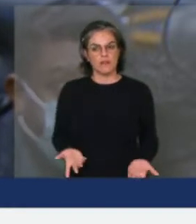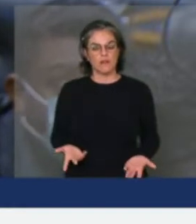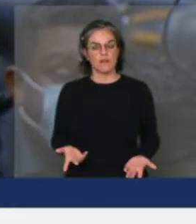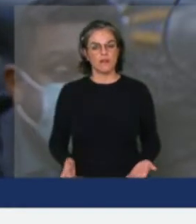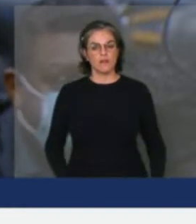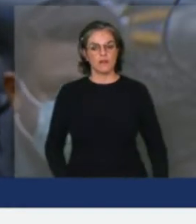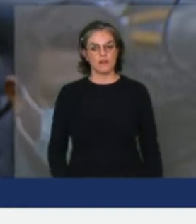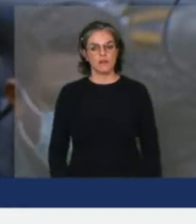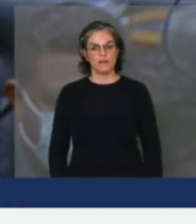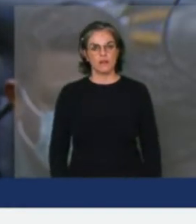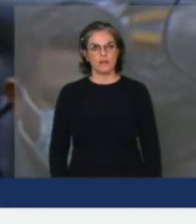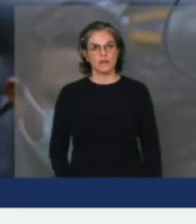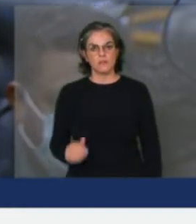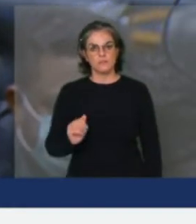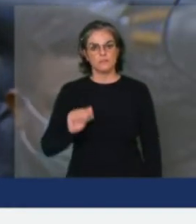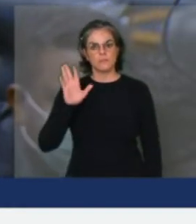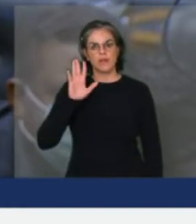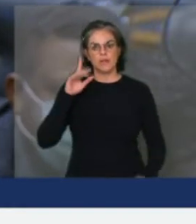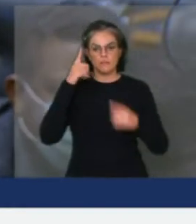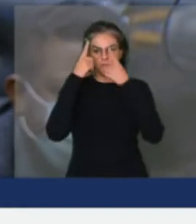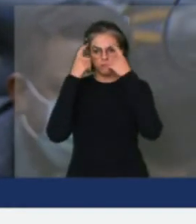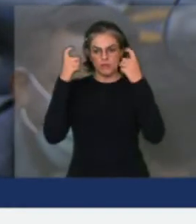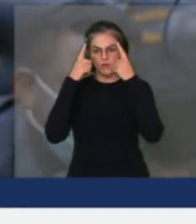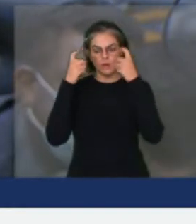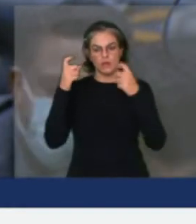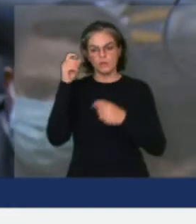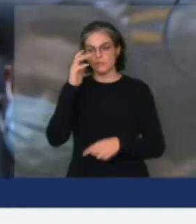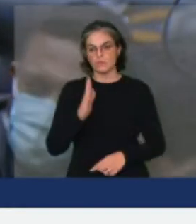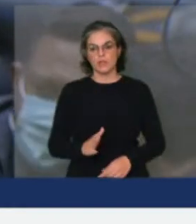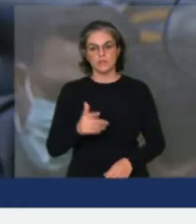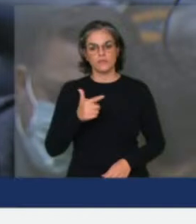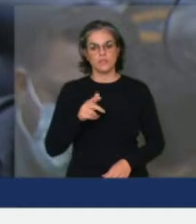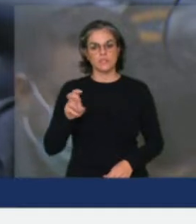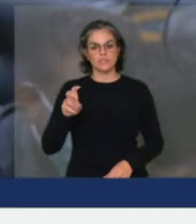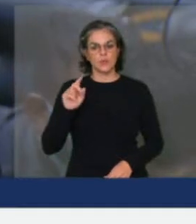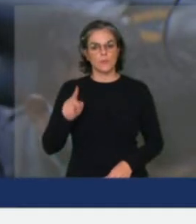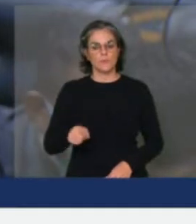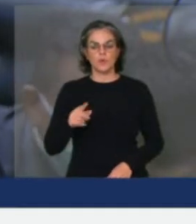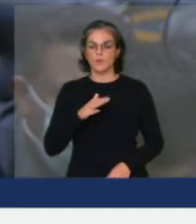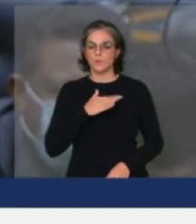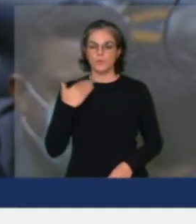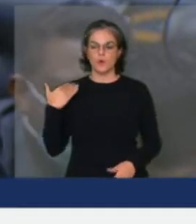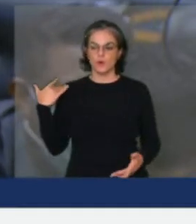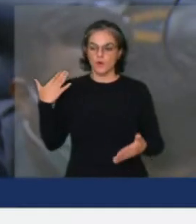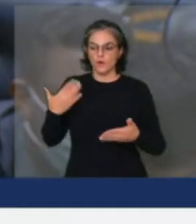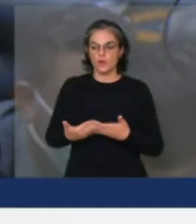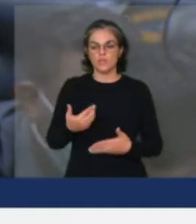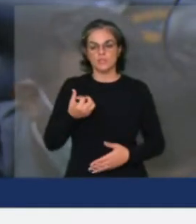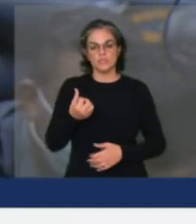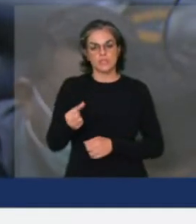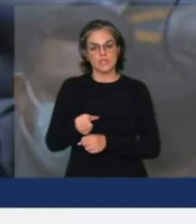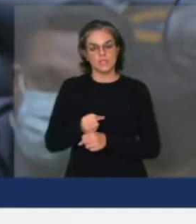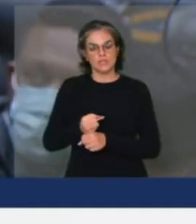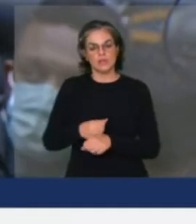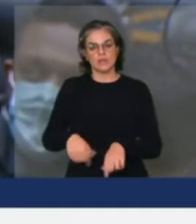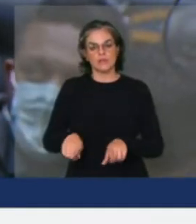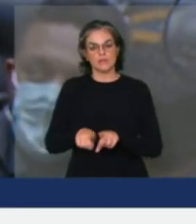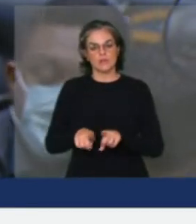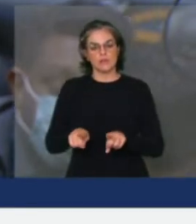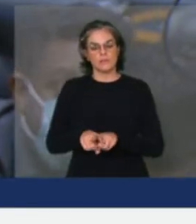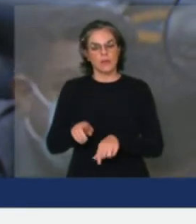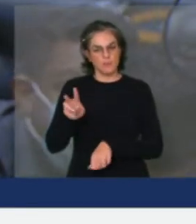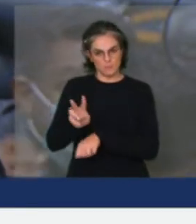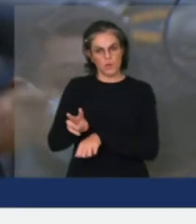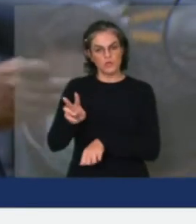Ser um dos estados mais violentos do Brasil, com 25 mil mortos ao longo dos últimos 6 anos, é também um estado que acoberta o